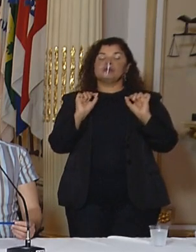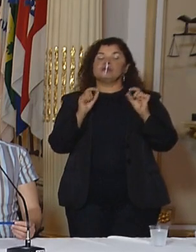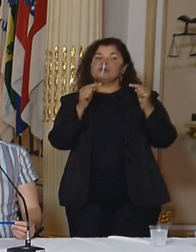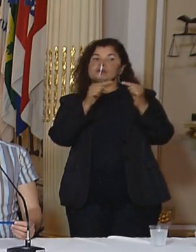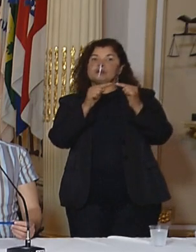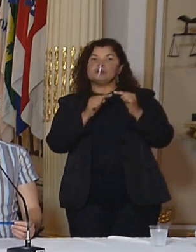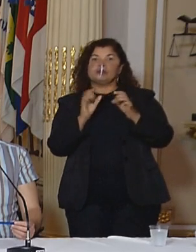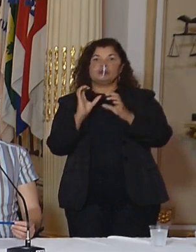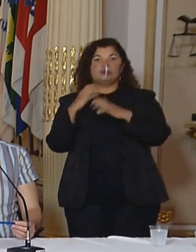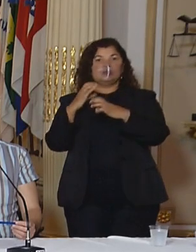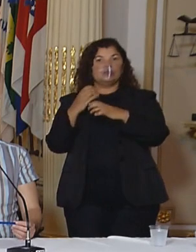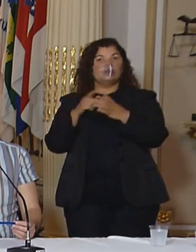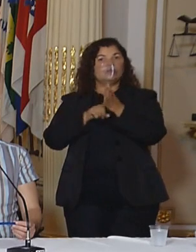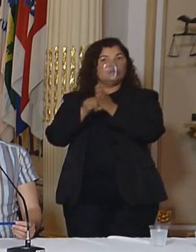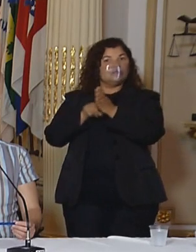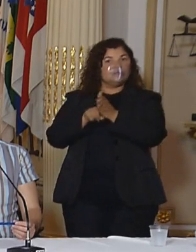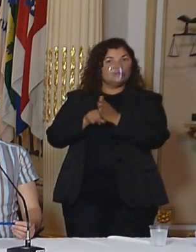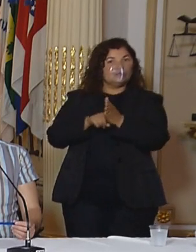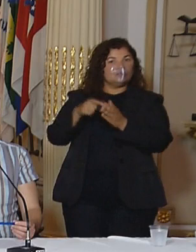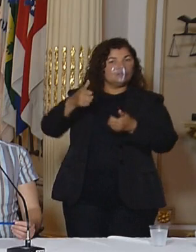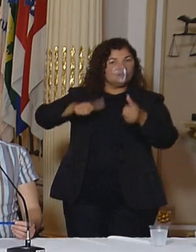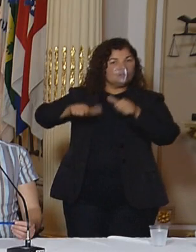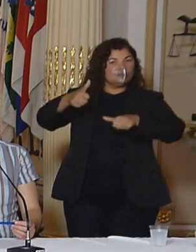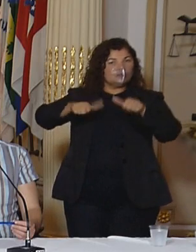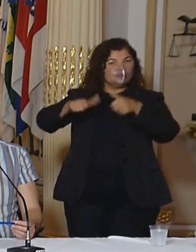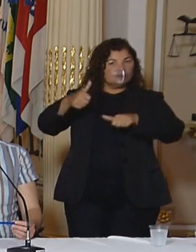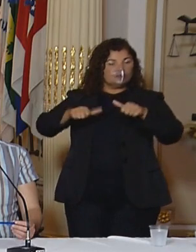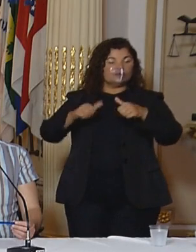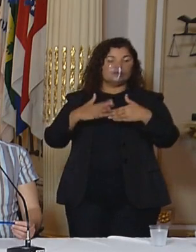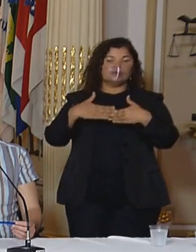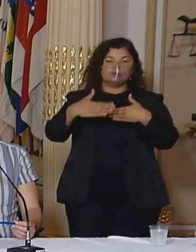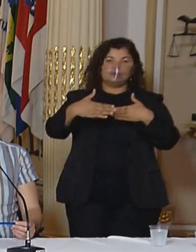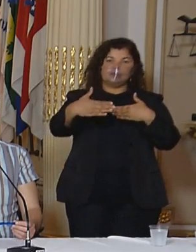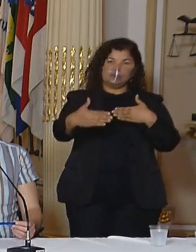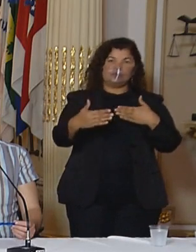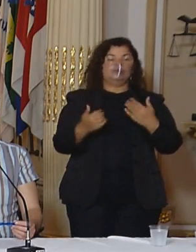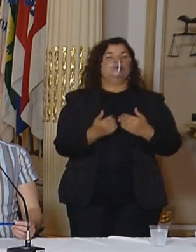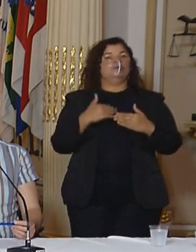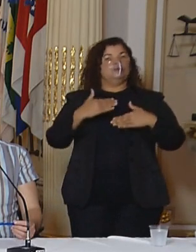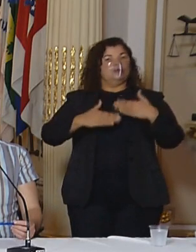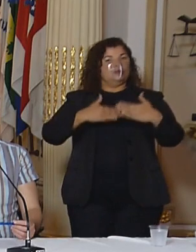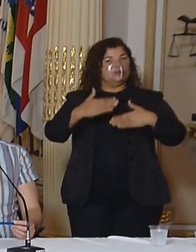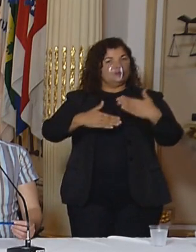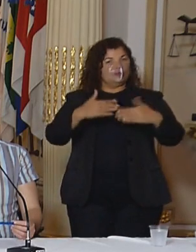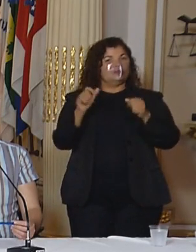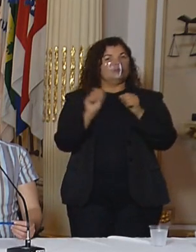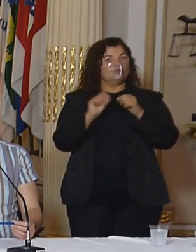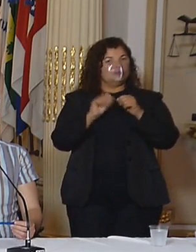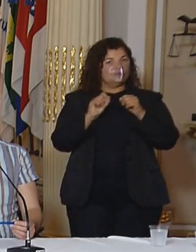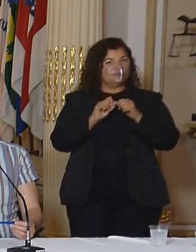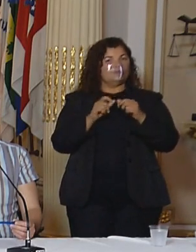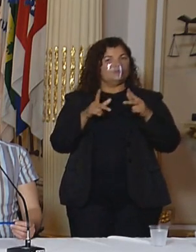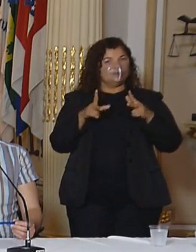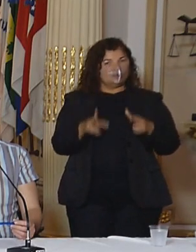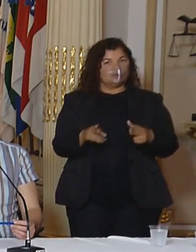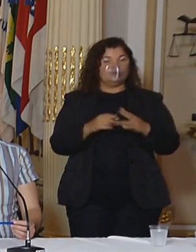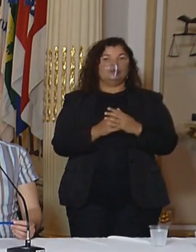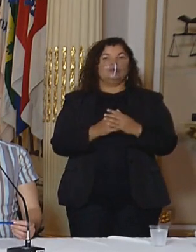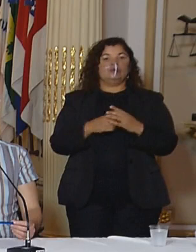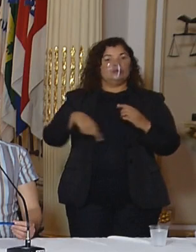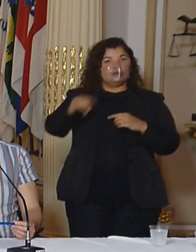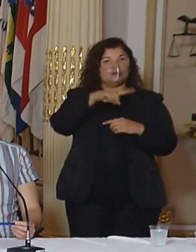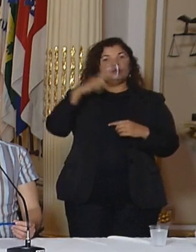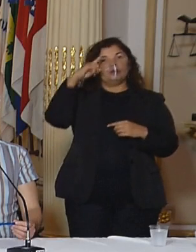evidências científicas, como estamos fazendo desde o início desse processo. Para que todos possam entender